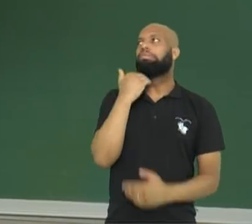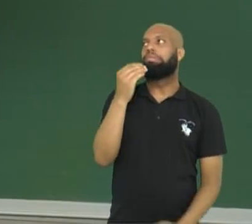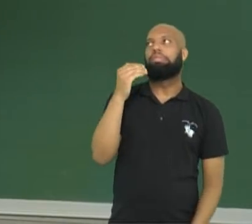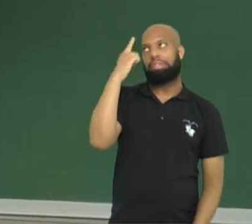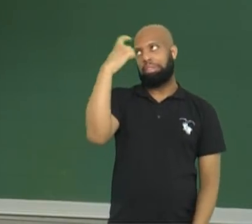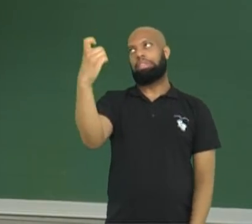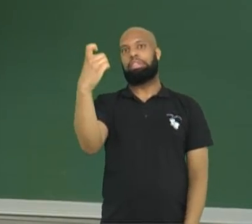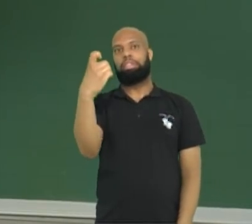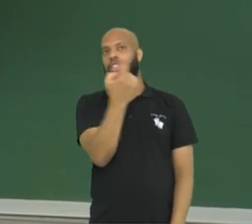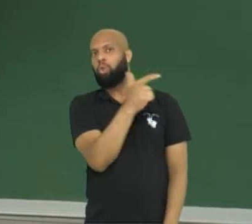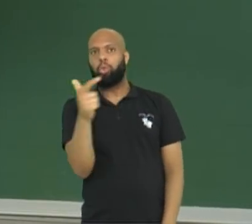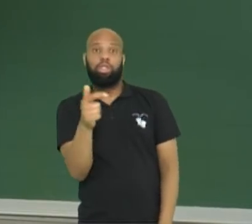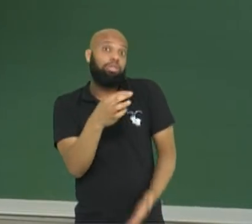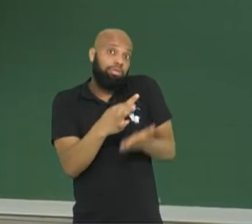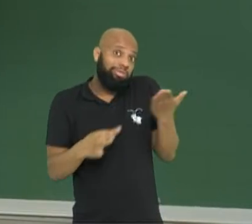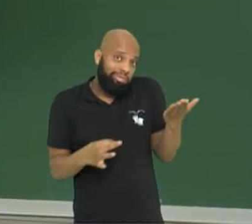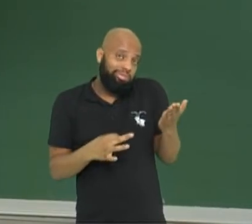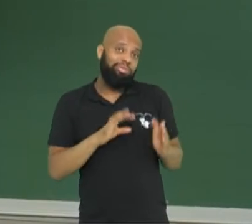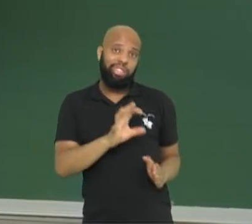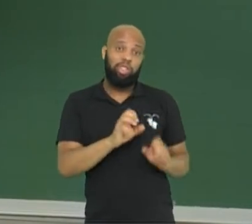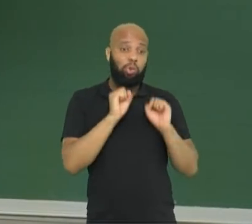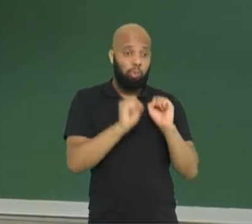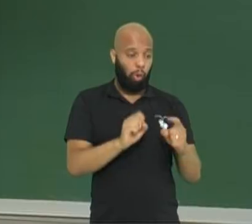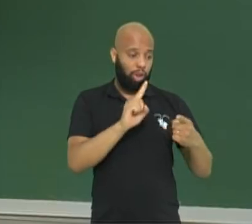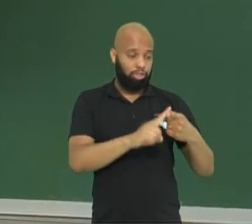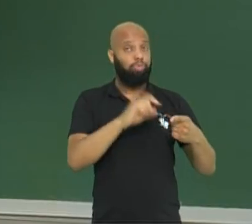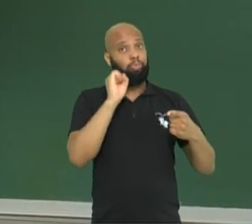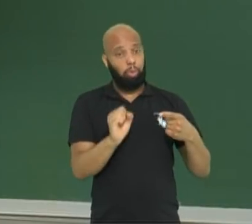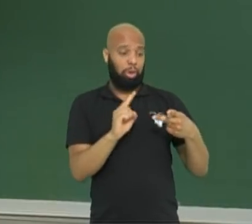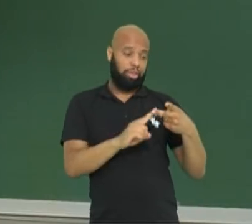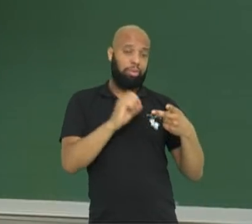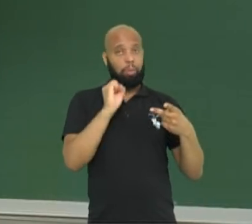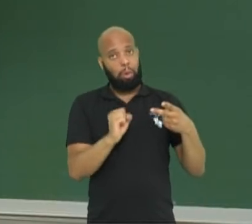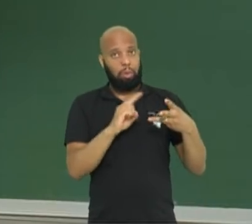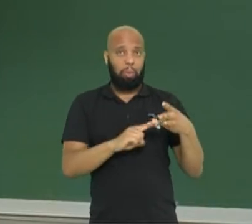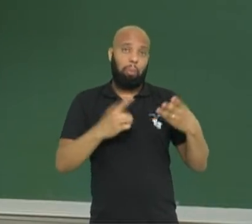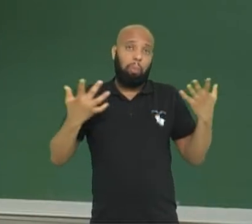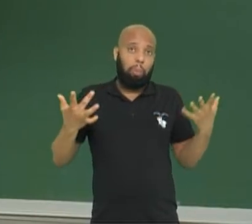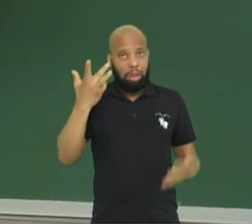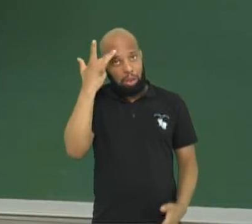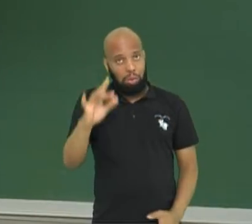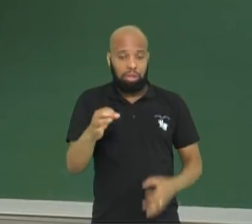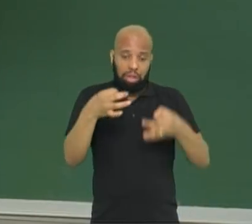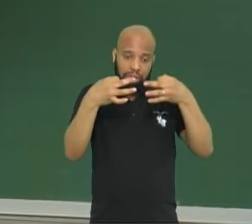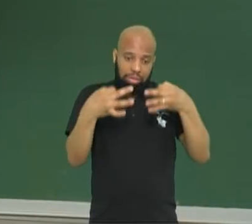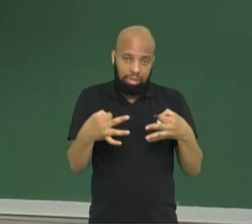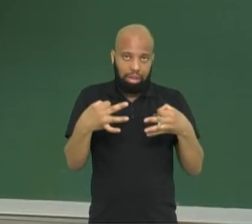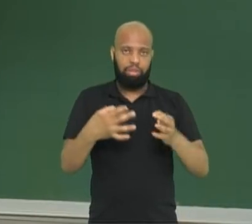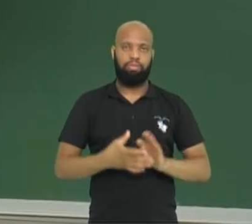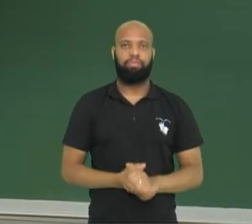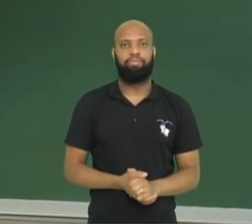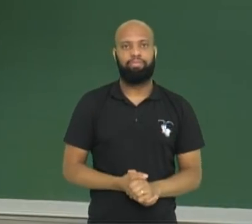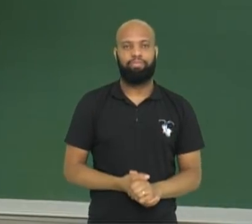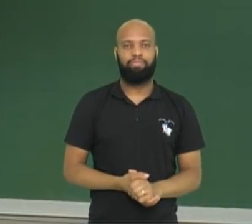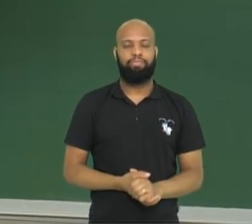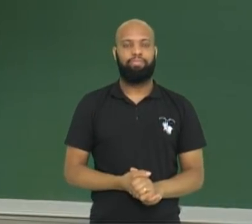inventar algo que não está relacionado com o texto, né? Então, somente essas cidades mencionadas,